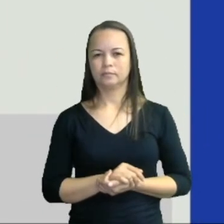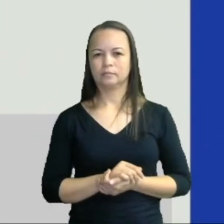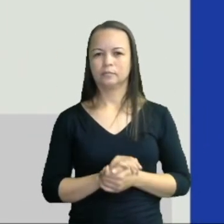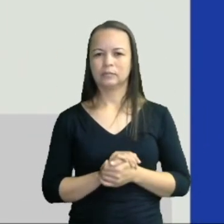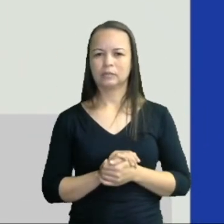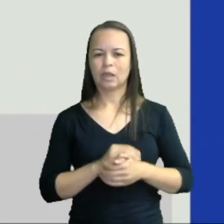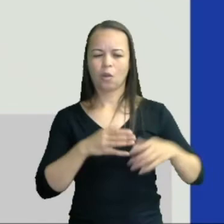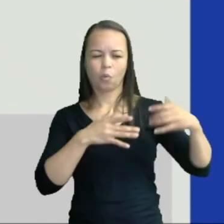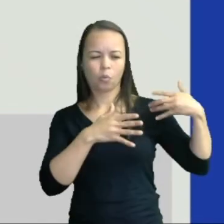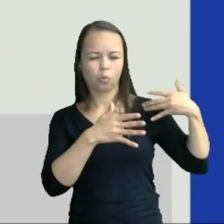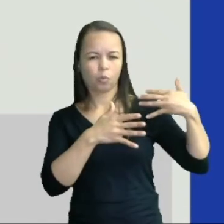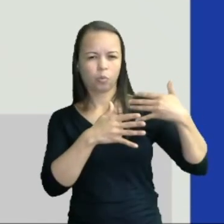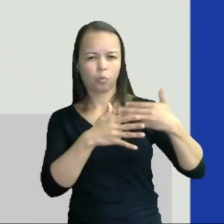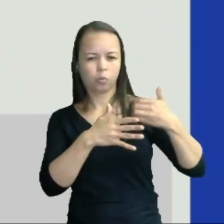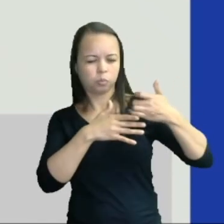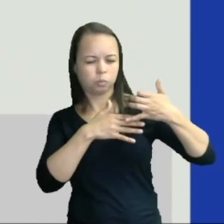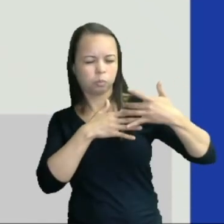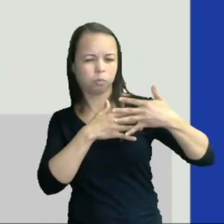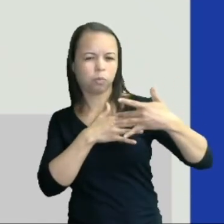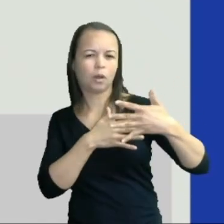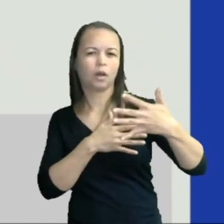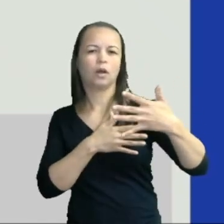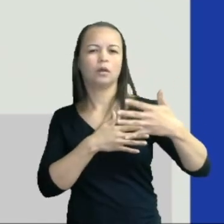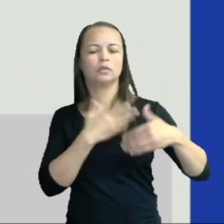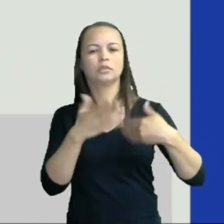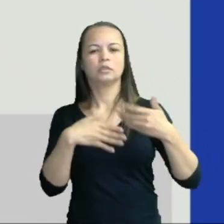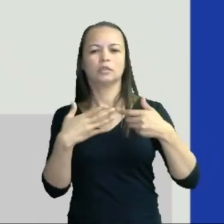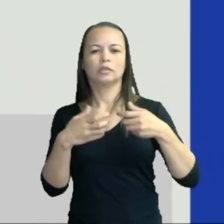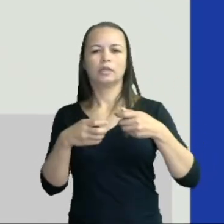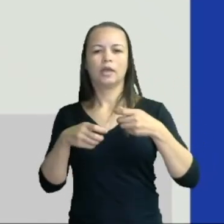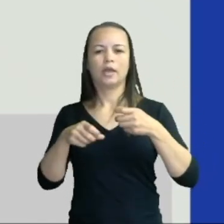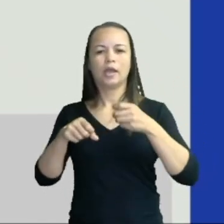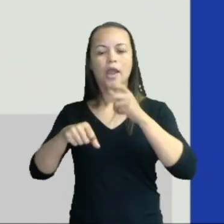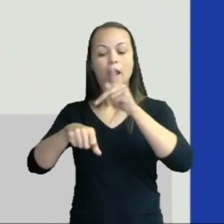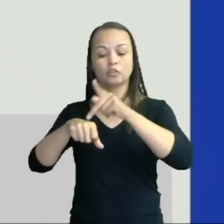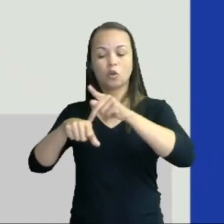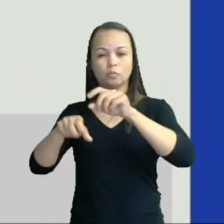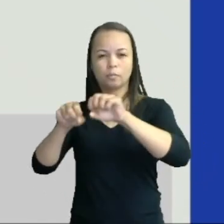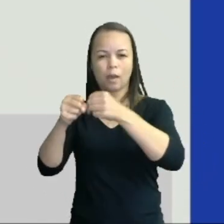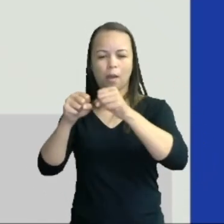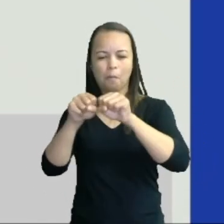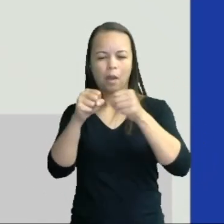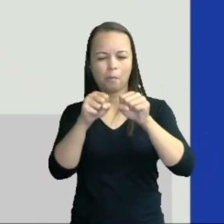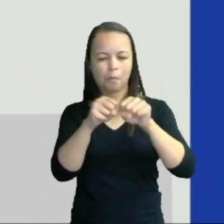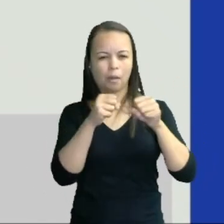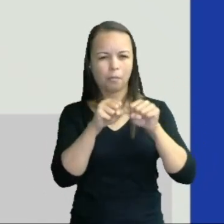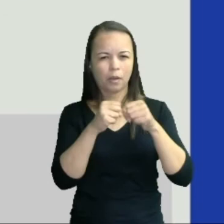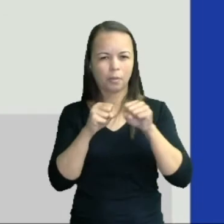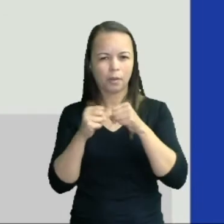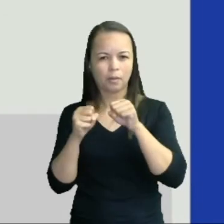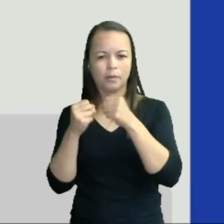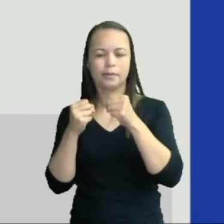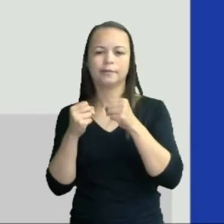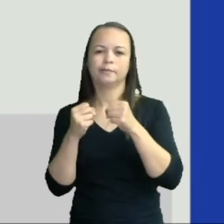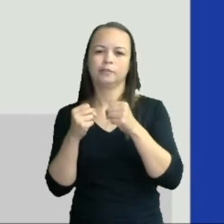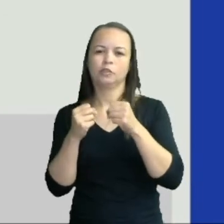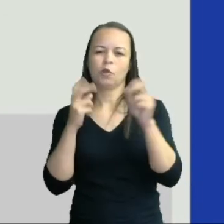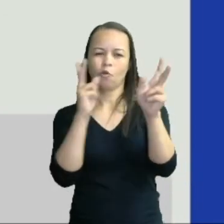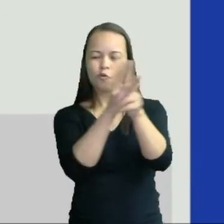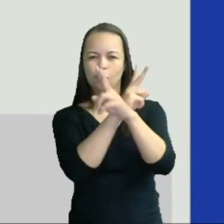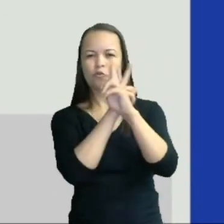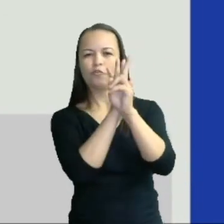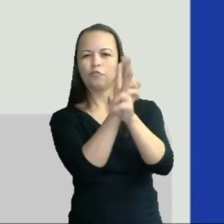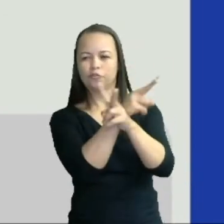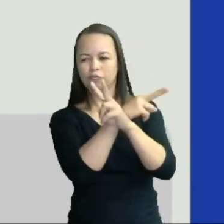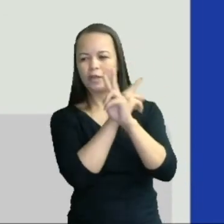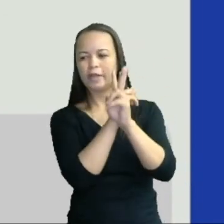Ao longo dos anos, essa rocha passa a ter rachaduras e começa a se quebrar. O vento